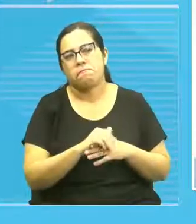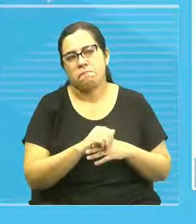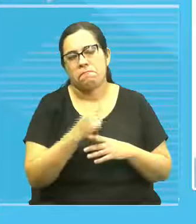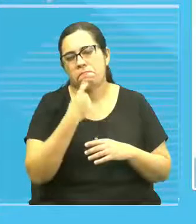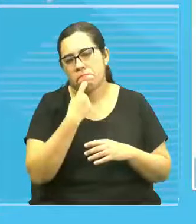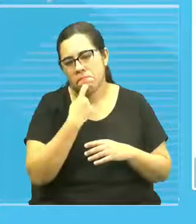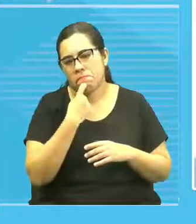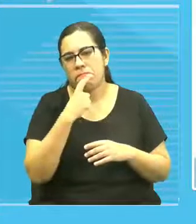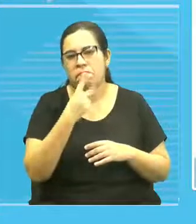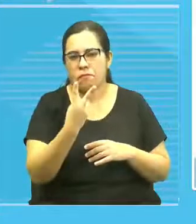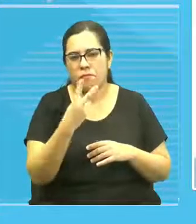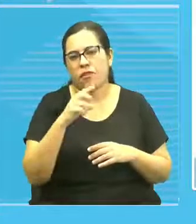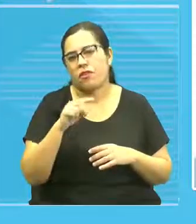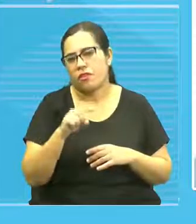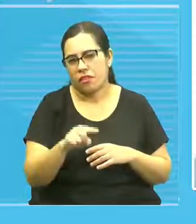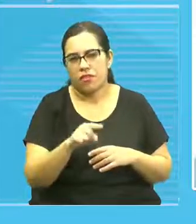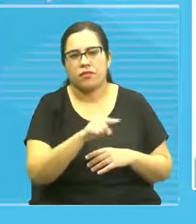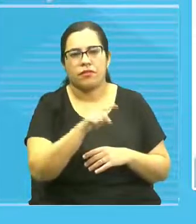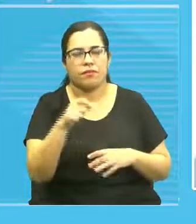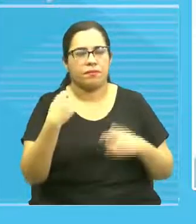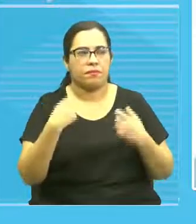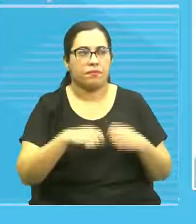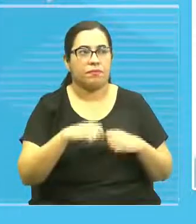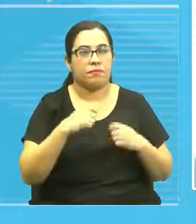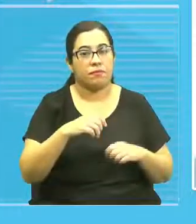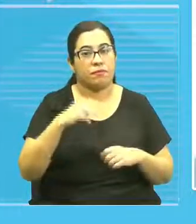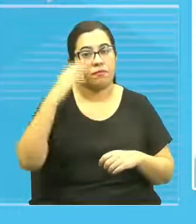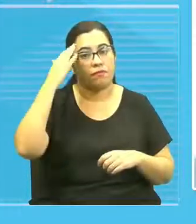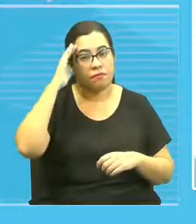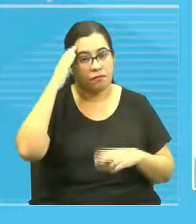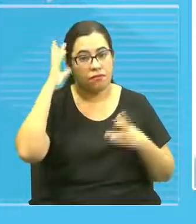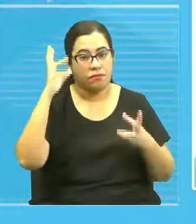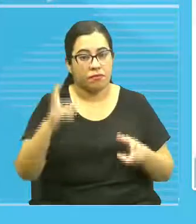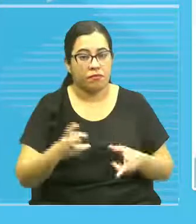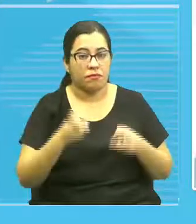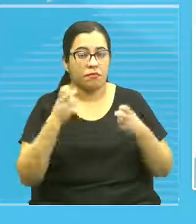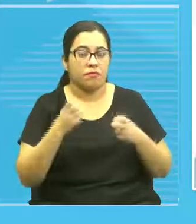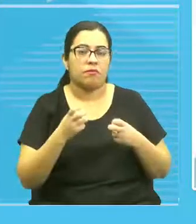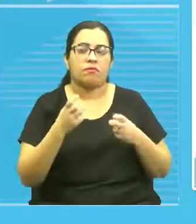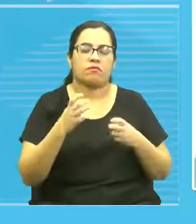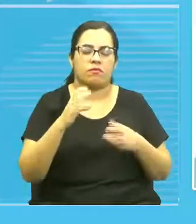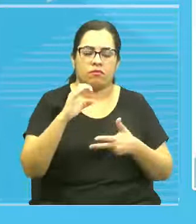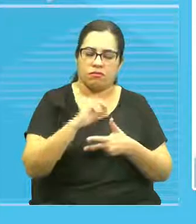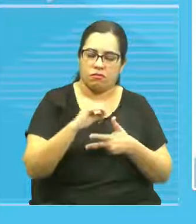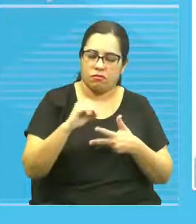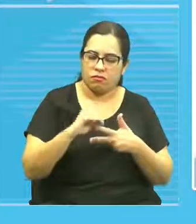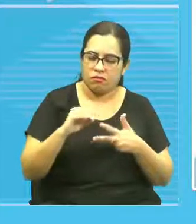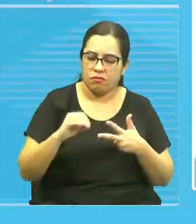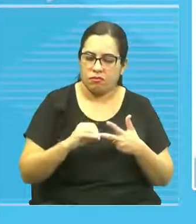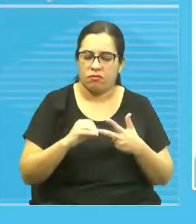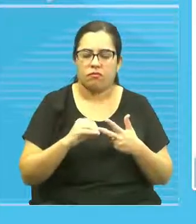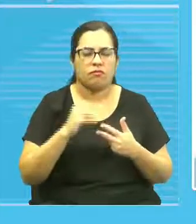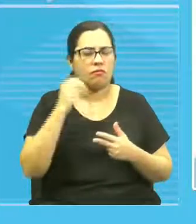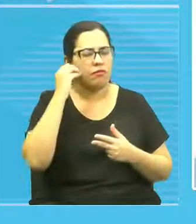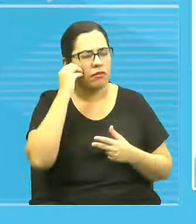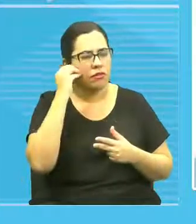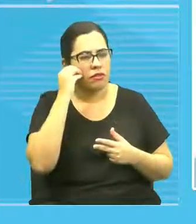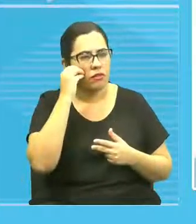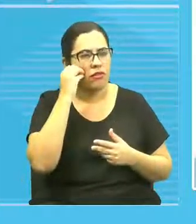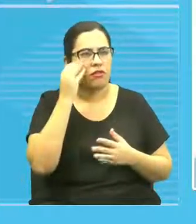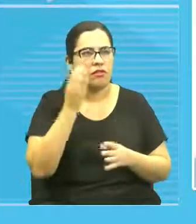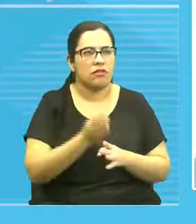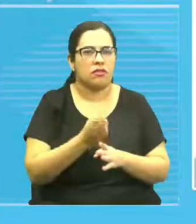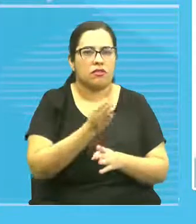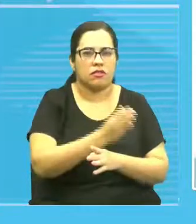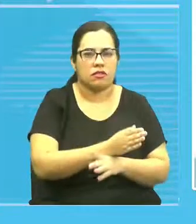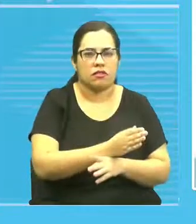2.000. Entenda uma coisa, o Enem, ele não vai te testar para saber se tu considerou os três